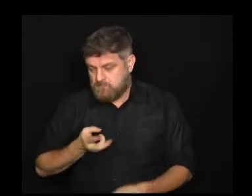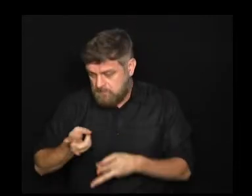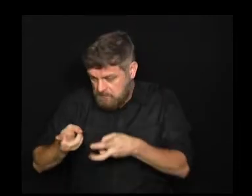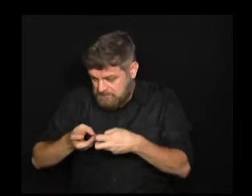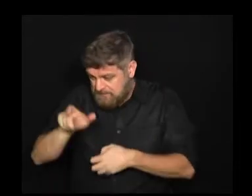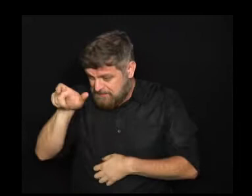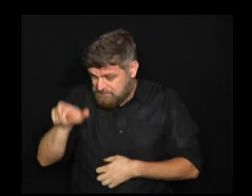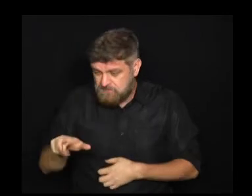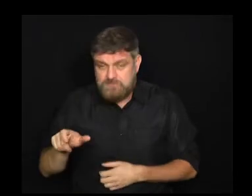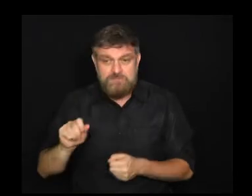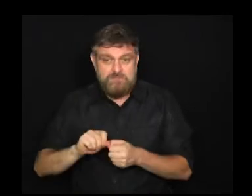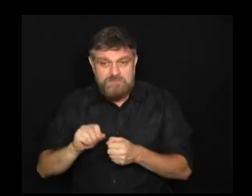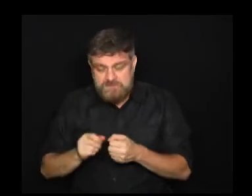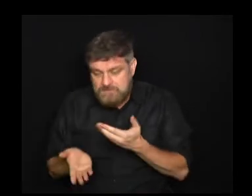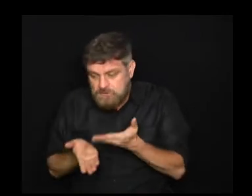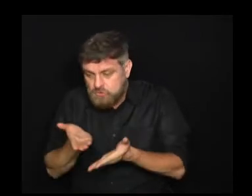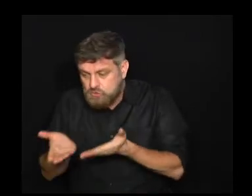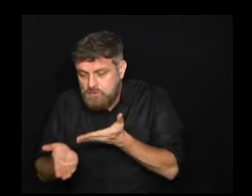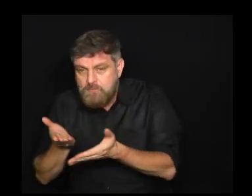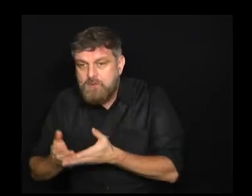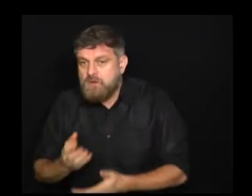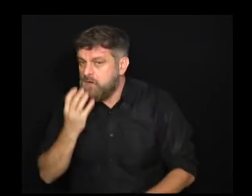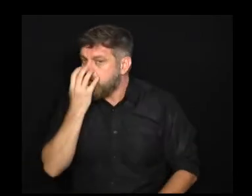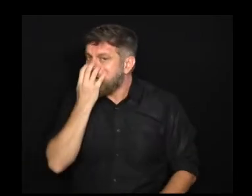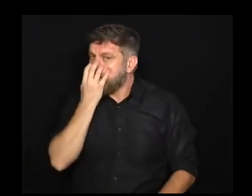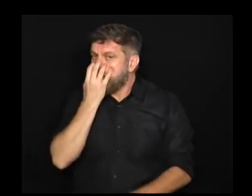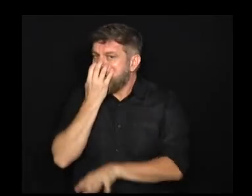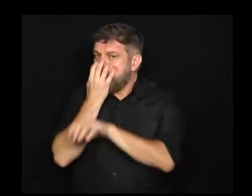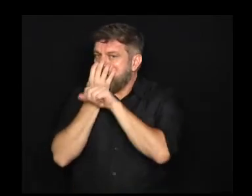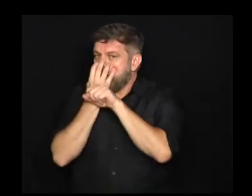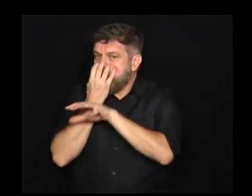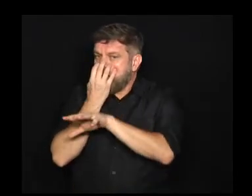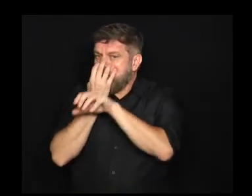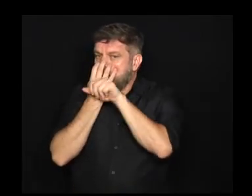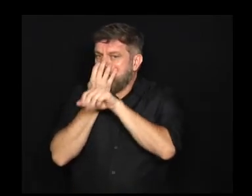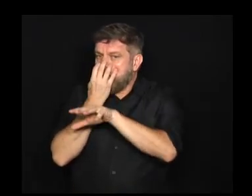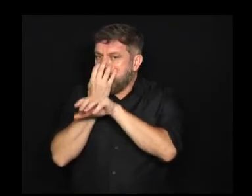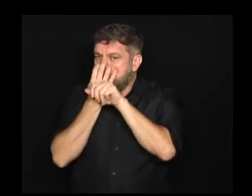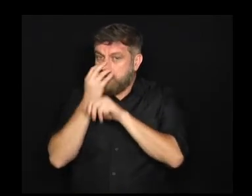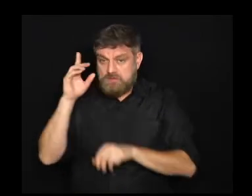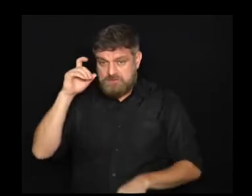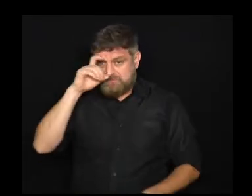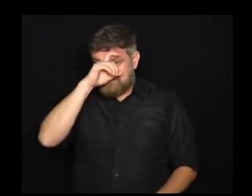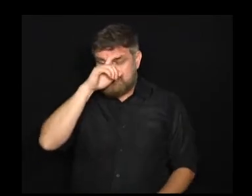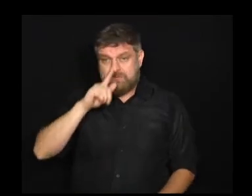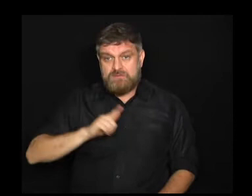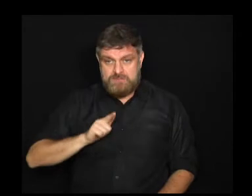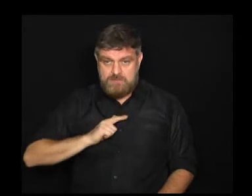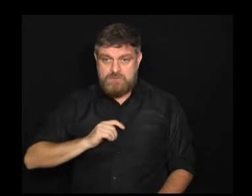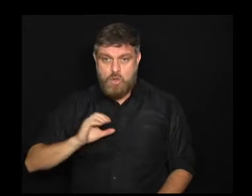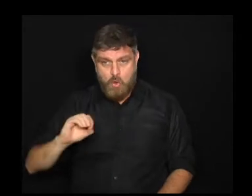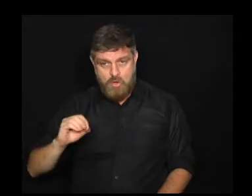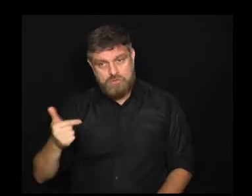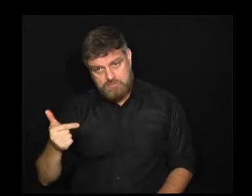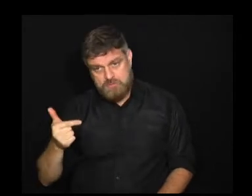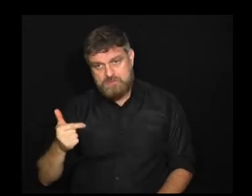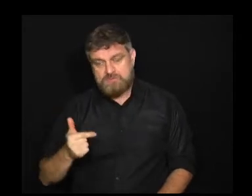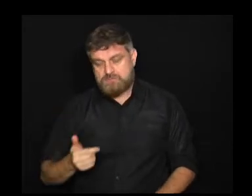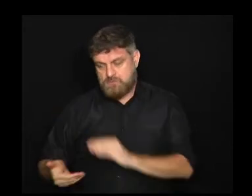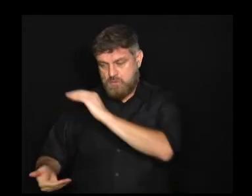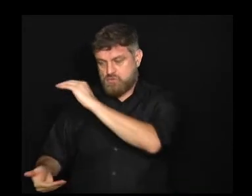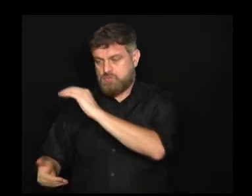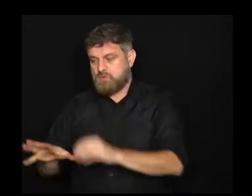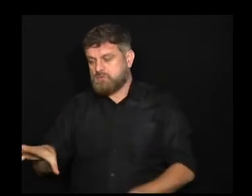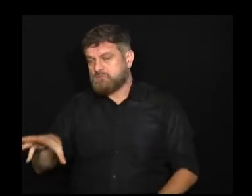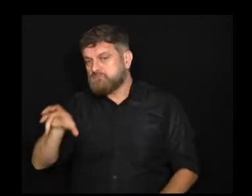e oferecer suporte respiratório. Se o paciente tiver dificuldade para respirar, vai ter que pôr no oxigênio, etc.